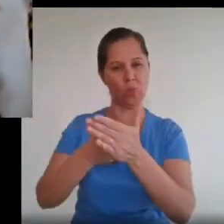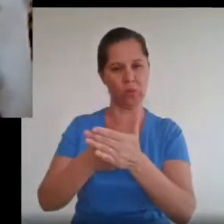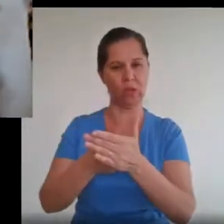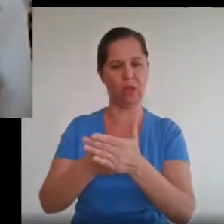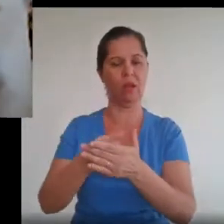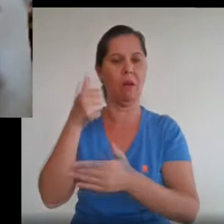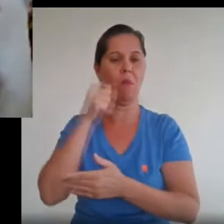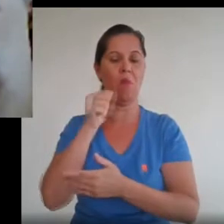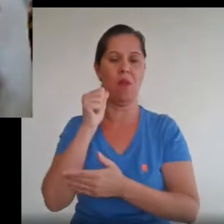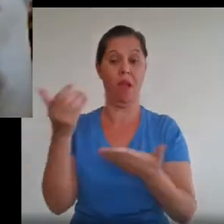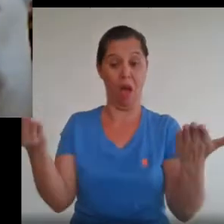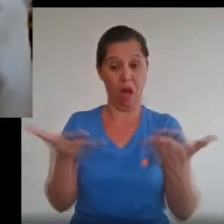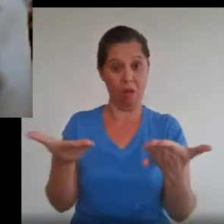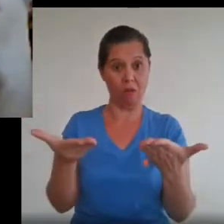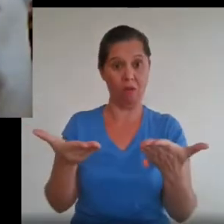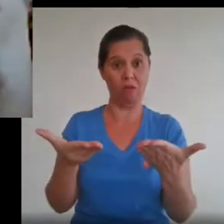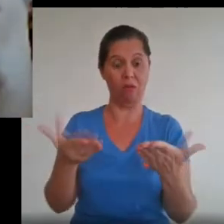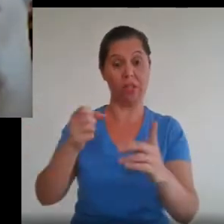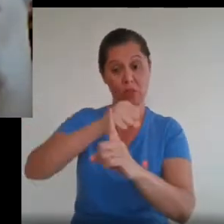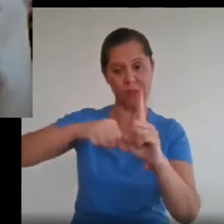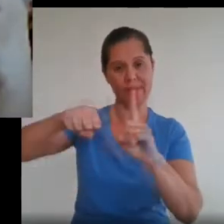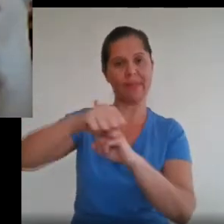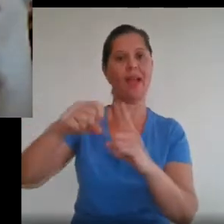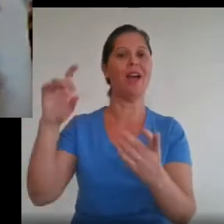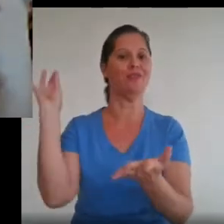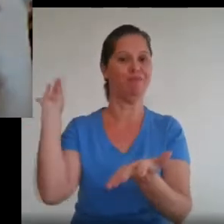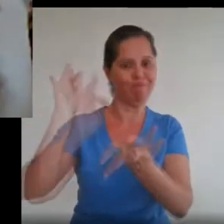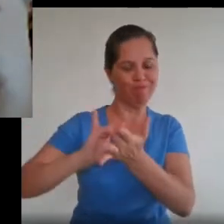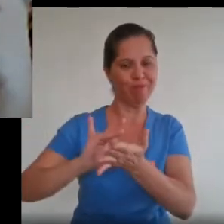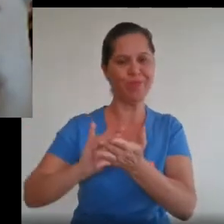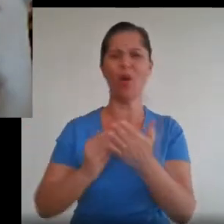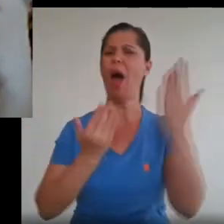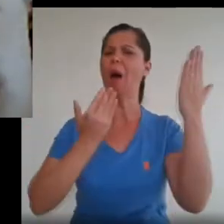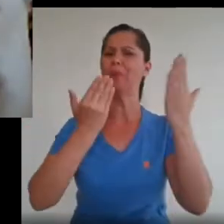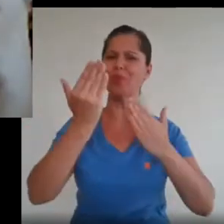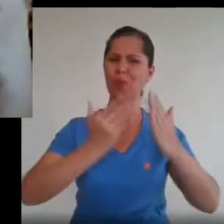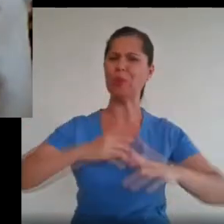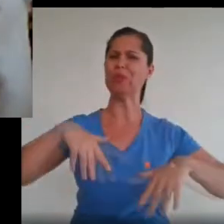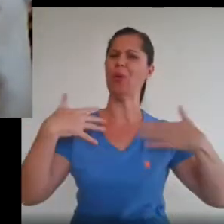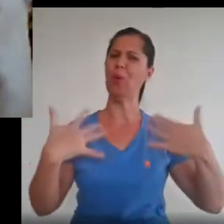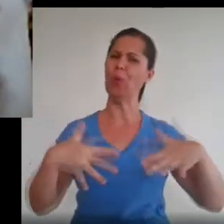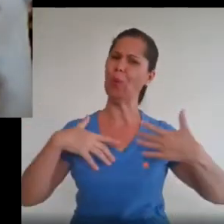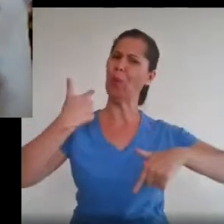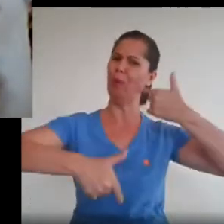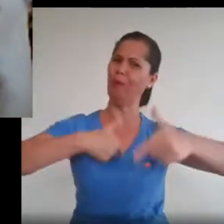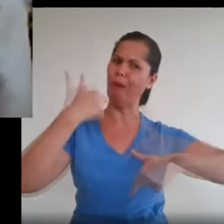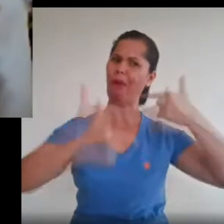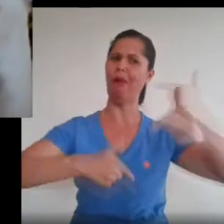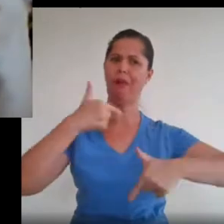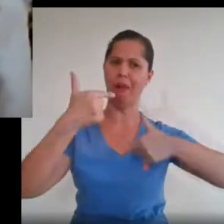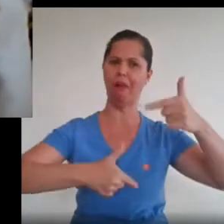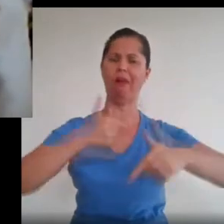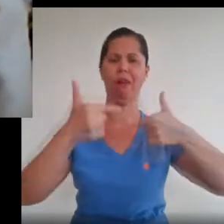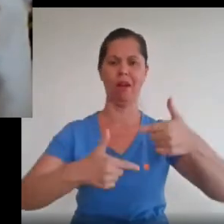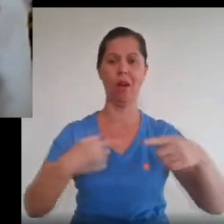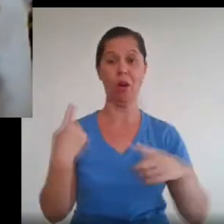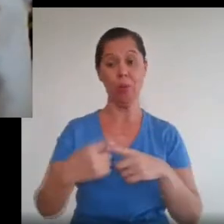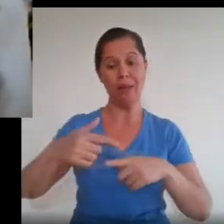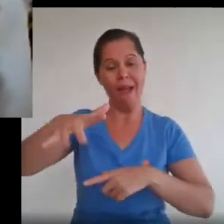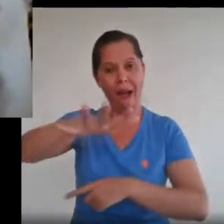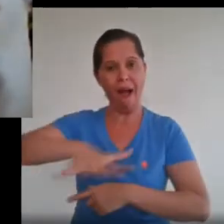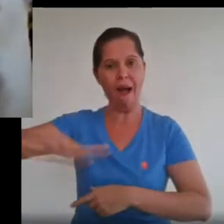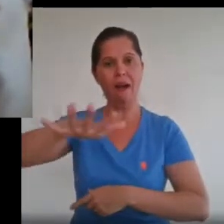sociedade atual, nossa, a psicologia nunca trabalhou tanto, gente, porque as áreas da psicologia